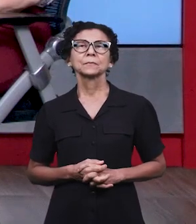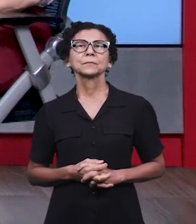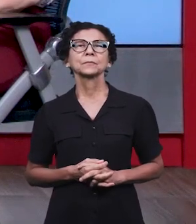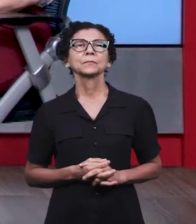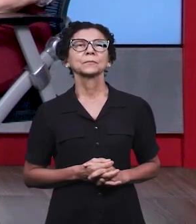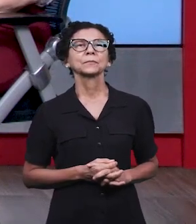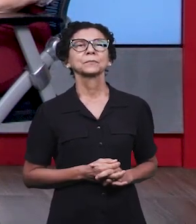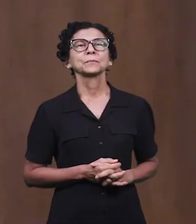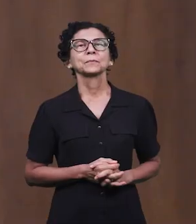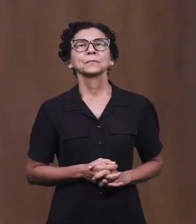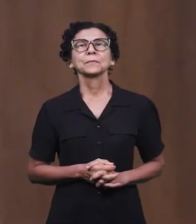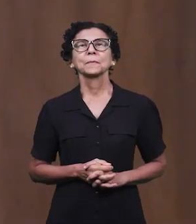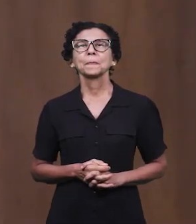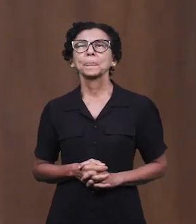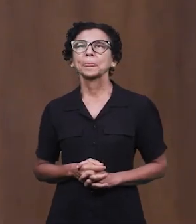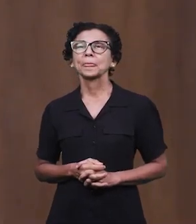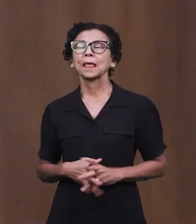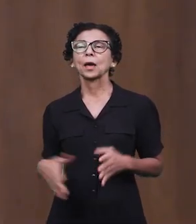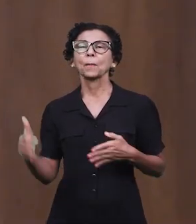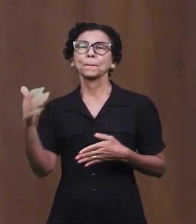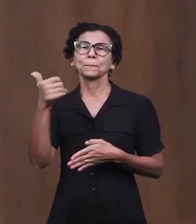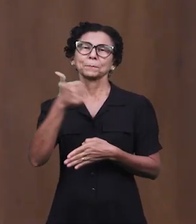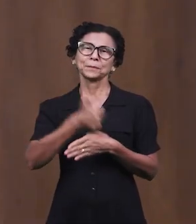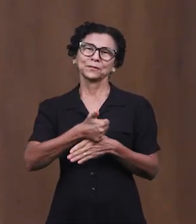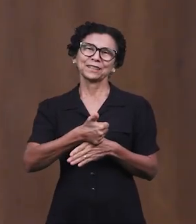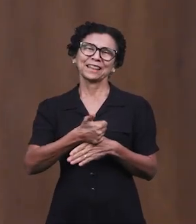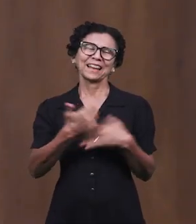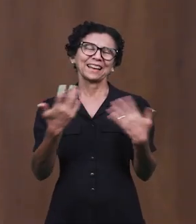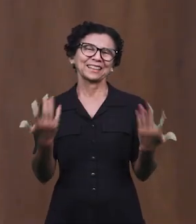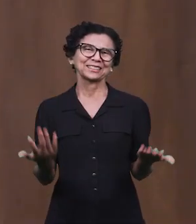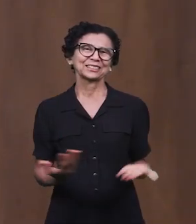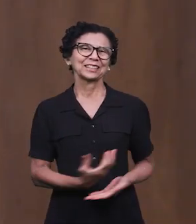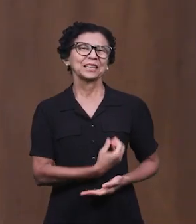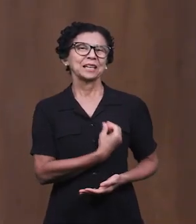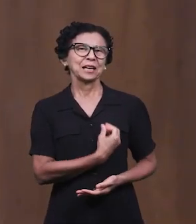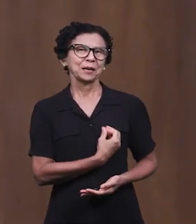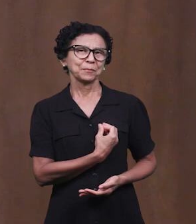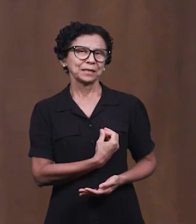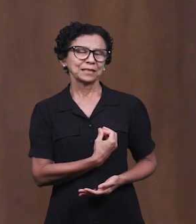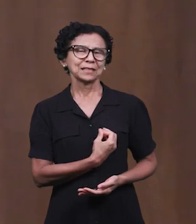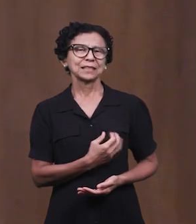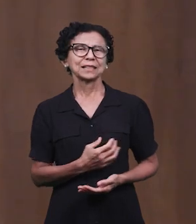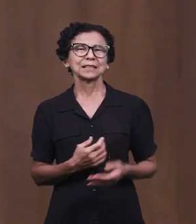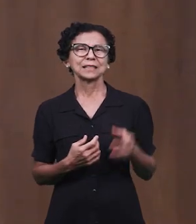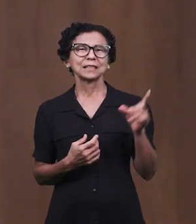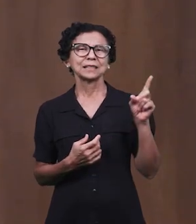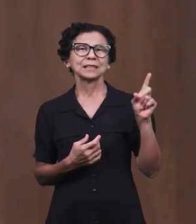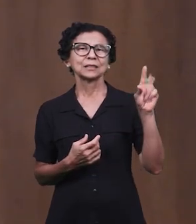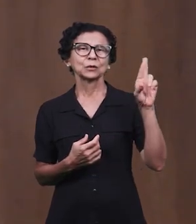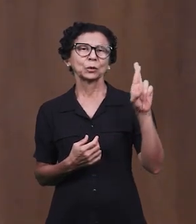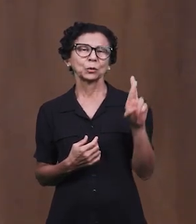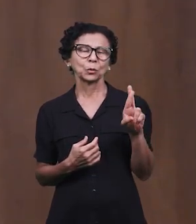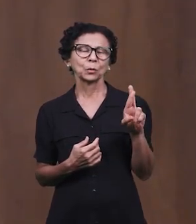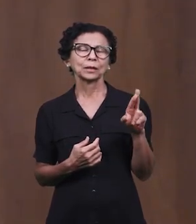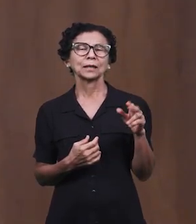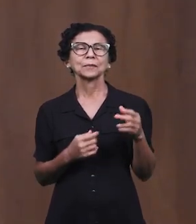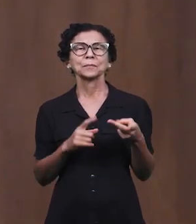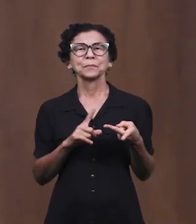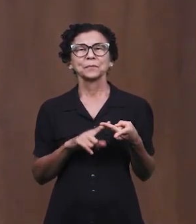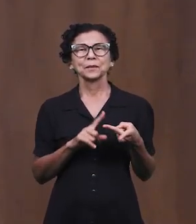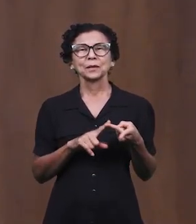Maravilha, né? É um privilégio termos aqui conosco a doutora Carla, pastor